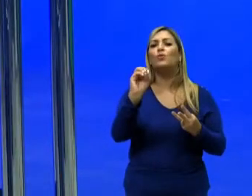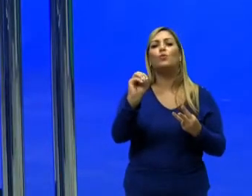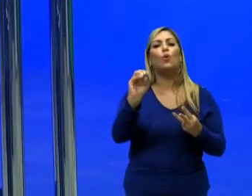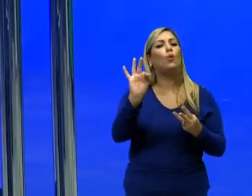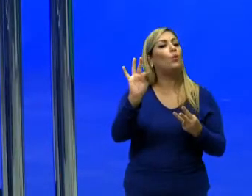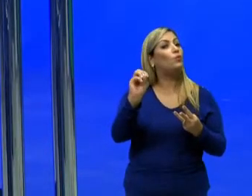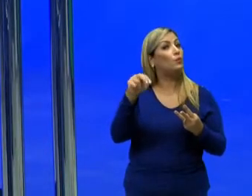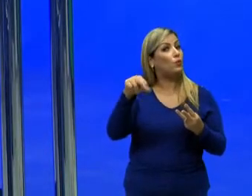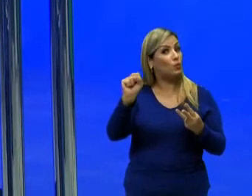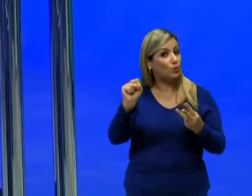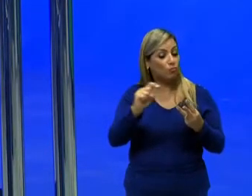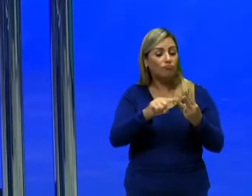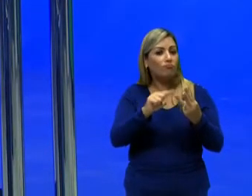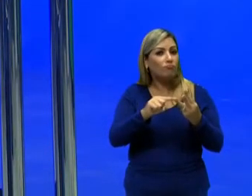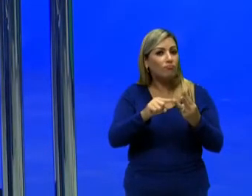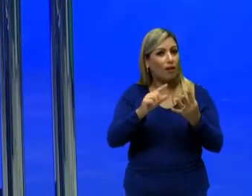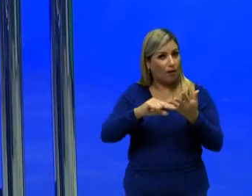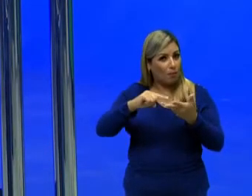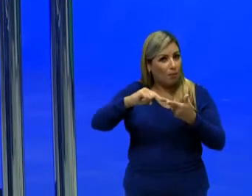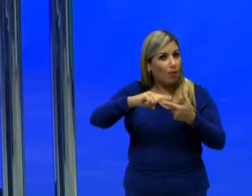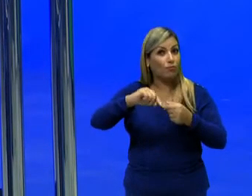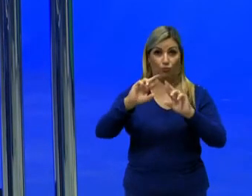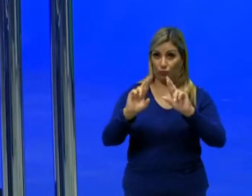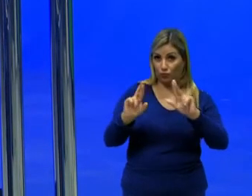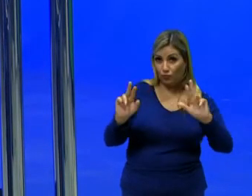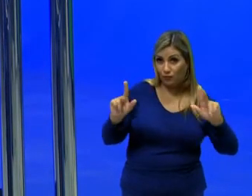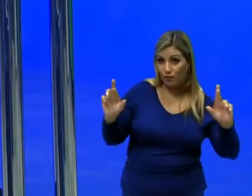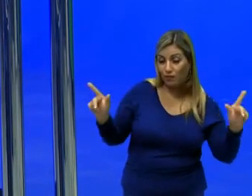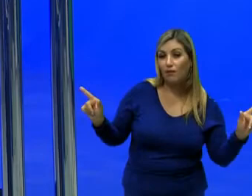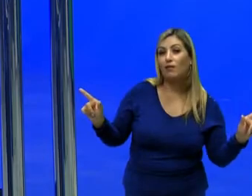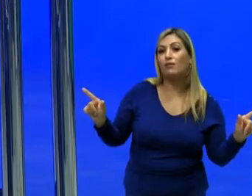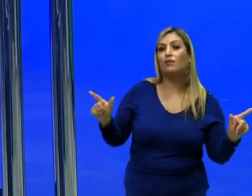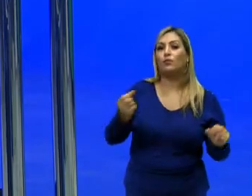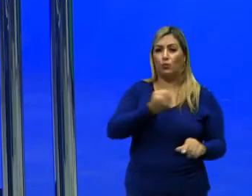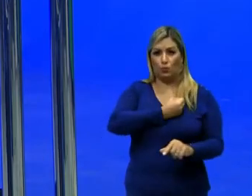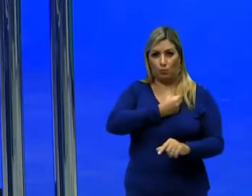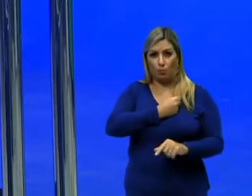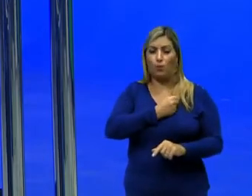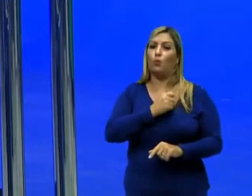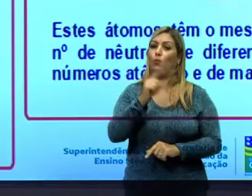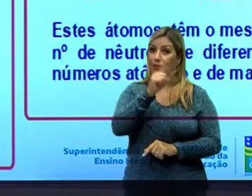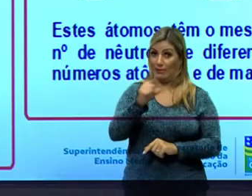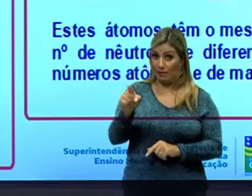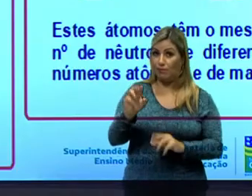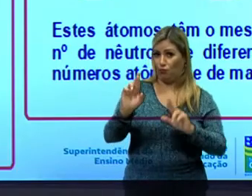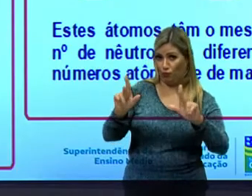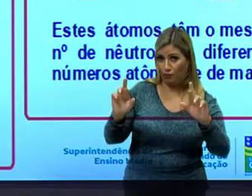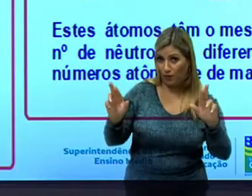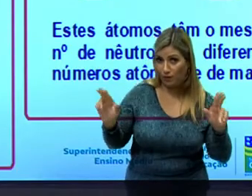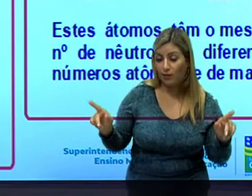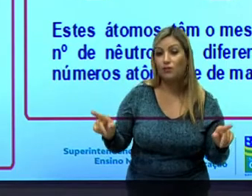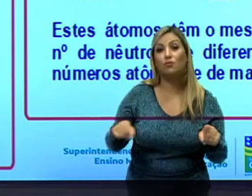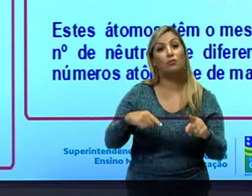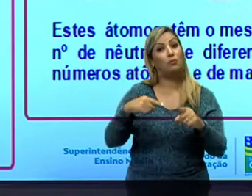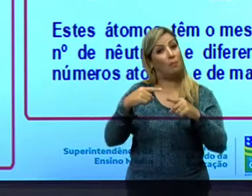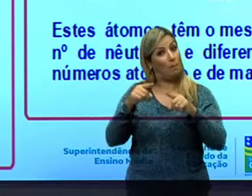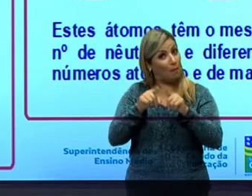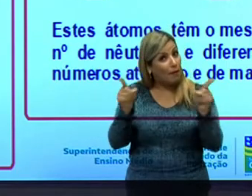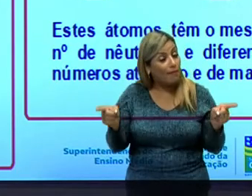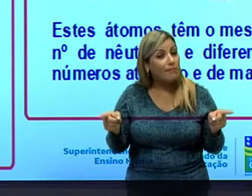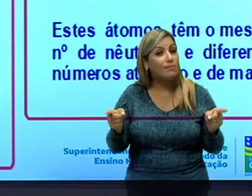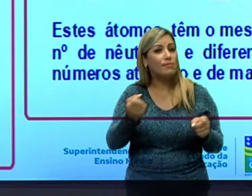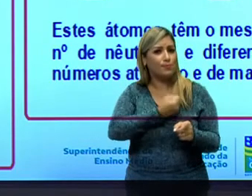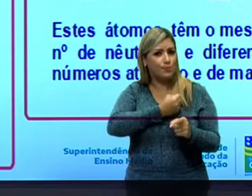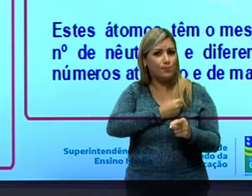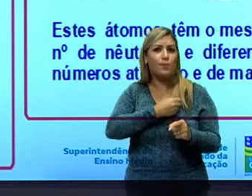isótonos são elementos diferentes com número atômicos diferentes mas com o